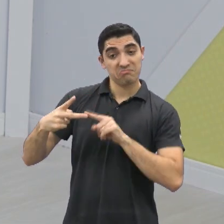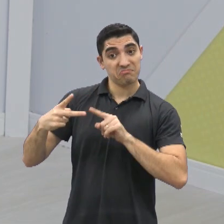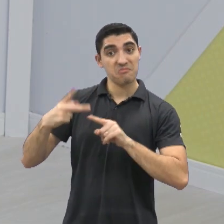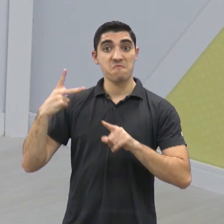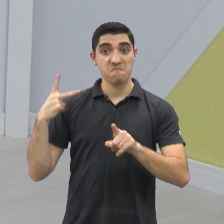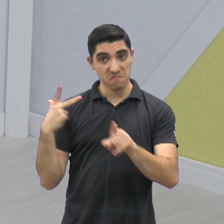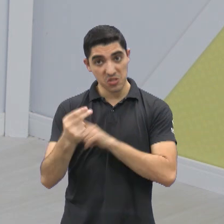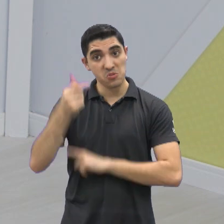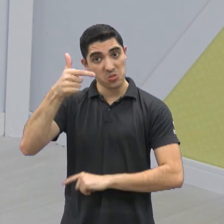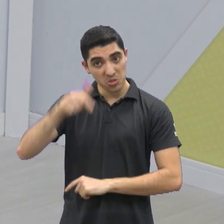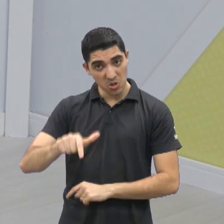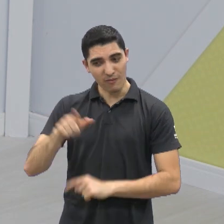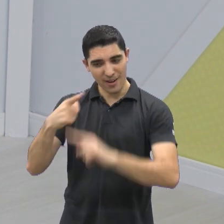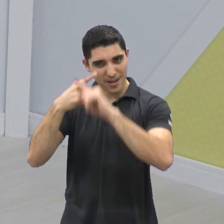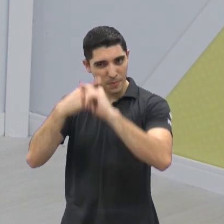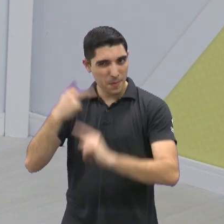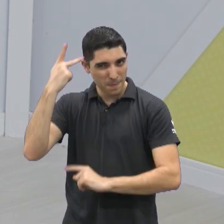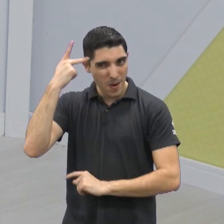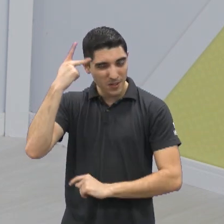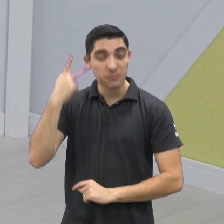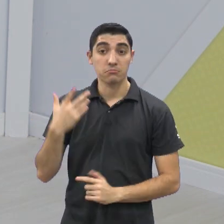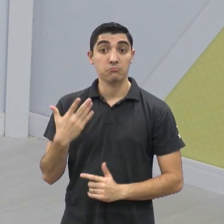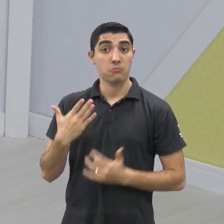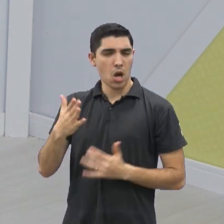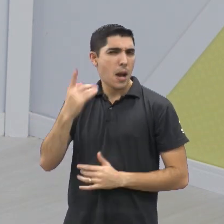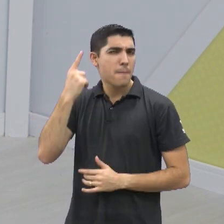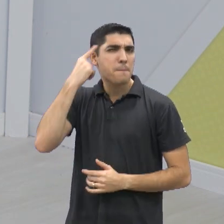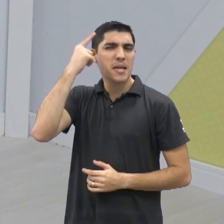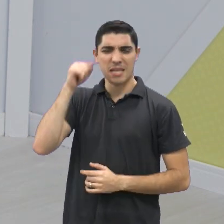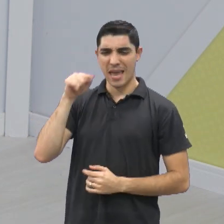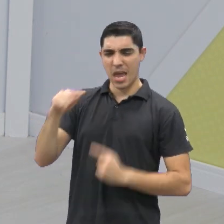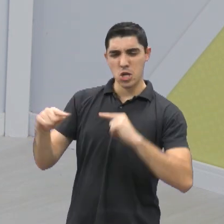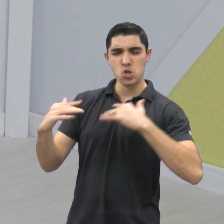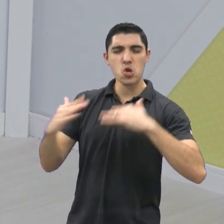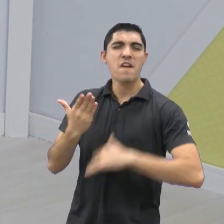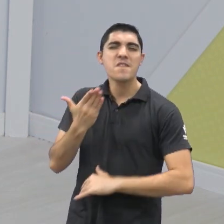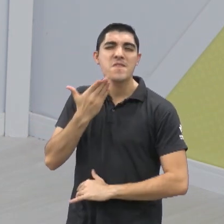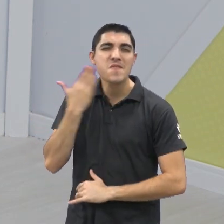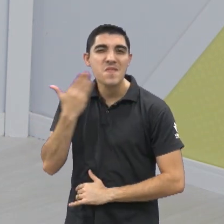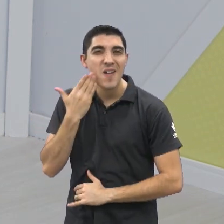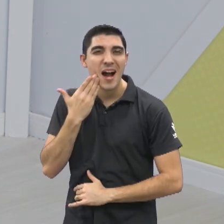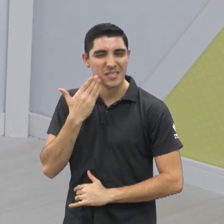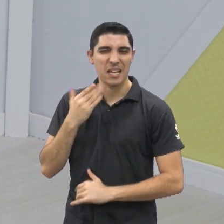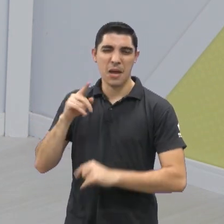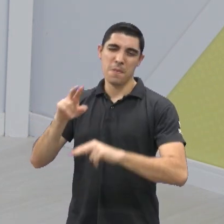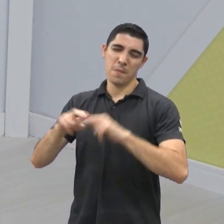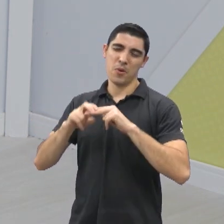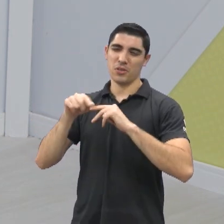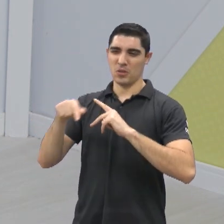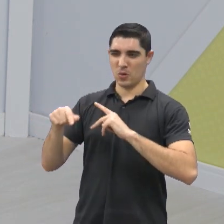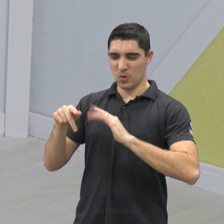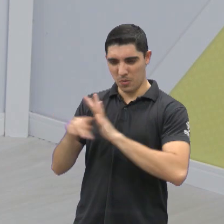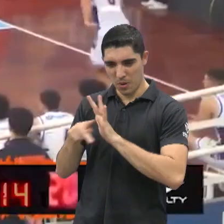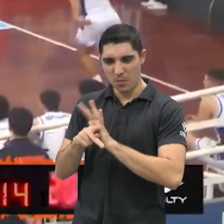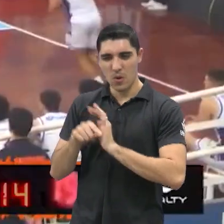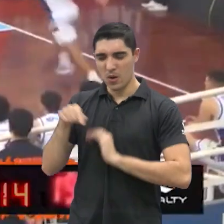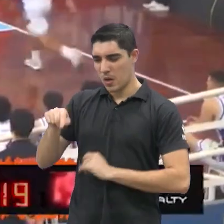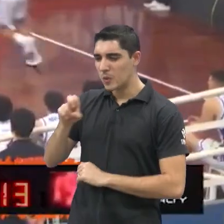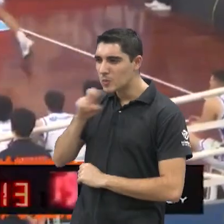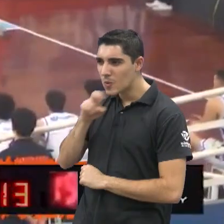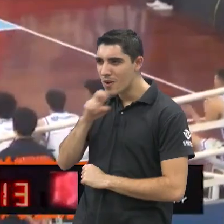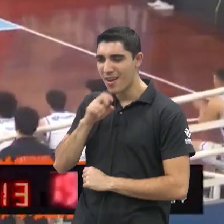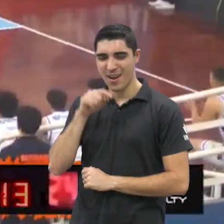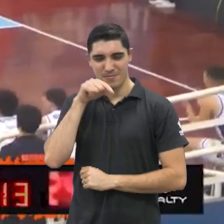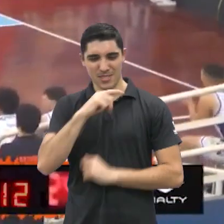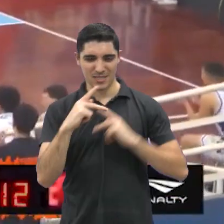do Campeonato Paulista. E olha, o jogo que parecia ser mais tranquilo para o São José, devido aí à campanha ruim do Liga Sorocabana, que vinha de